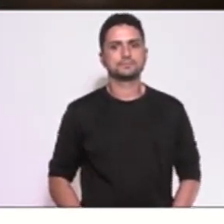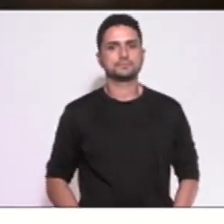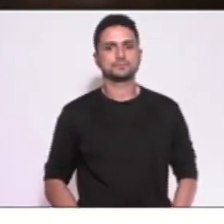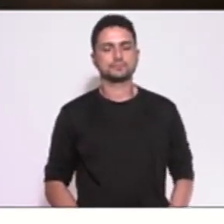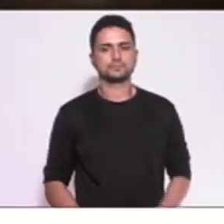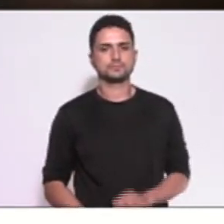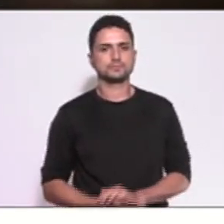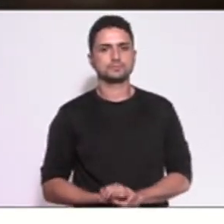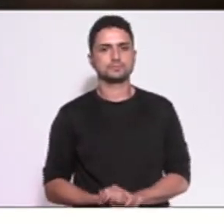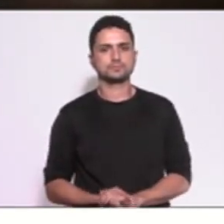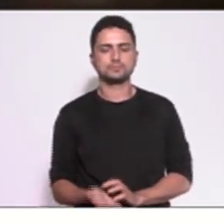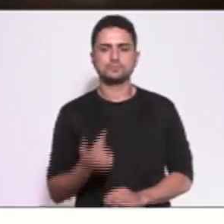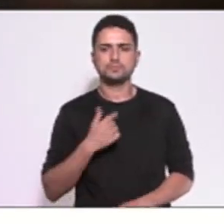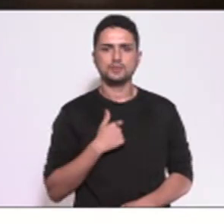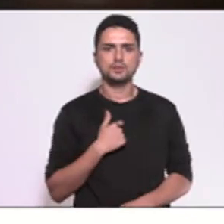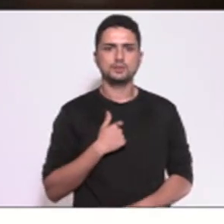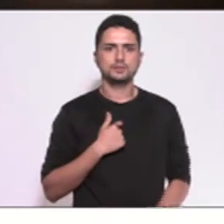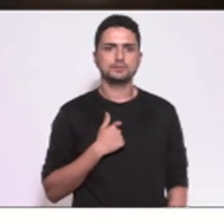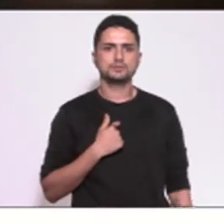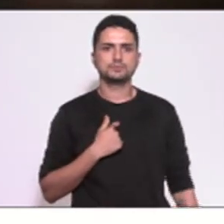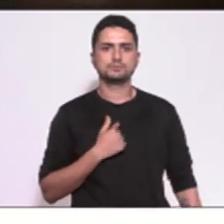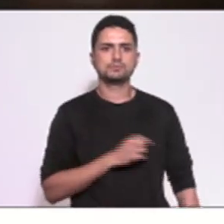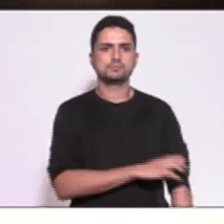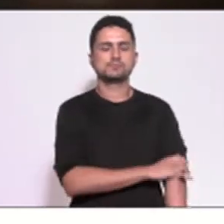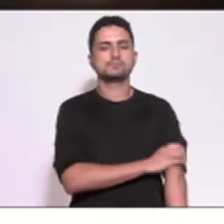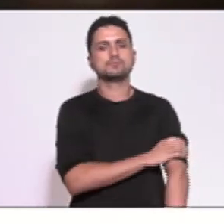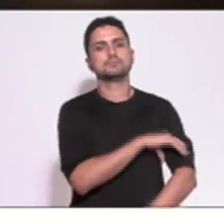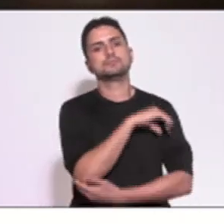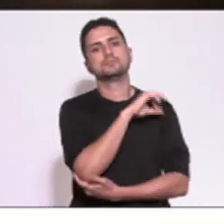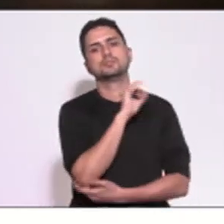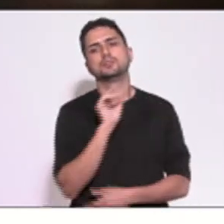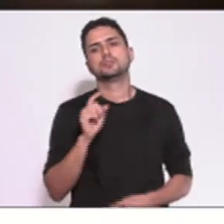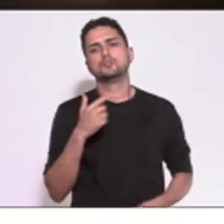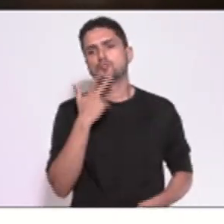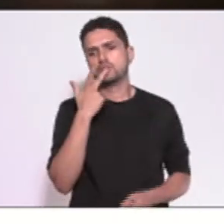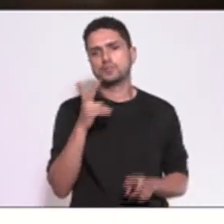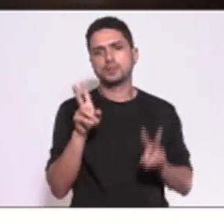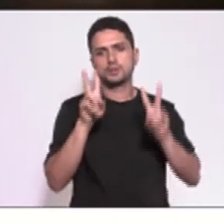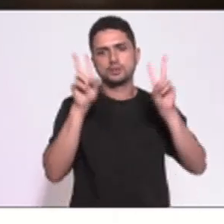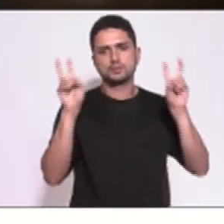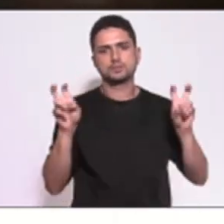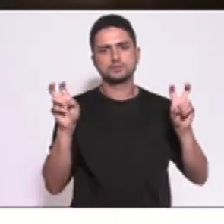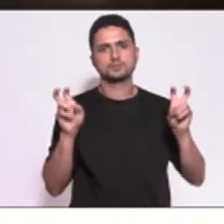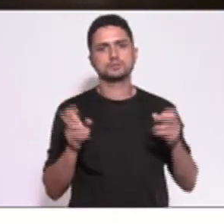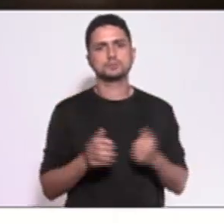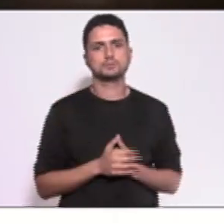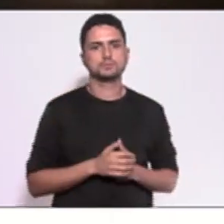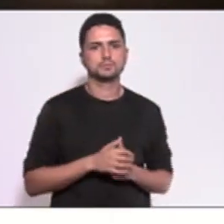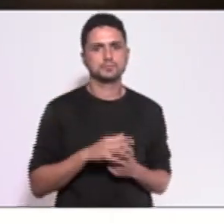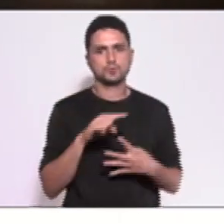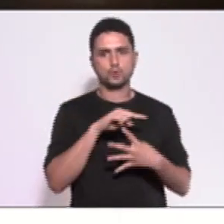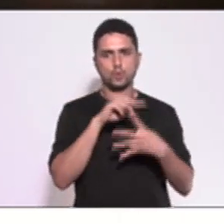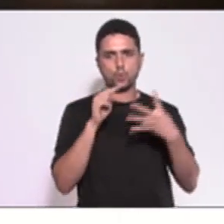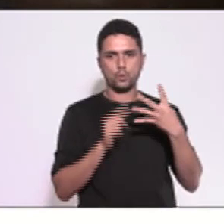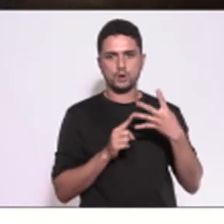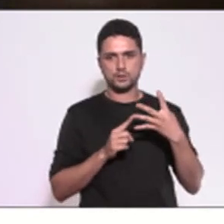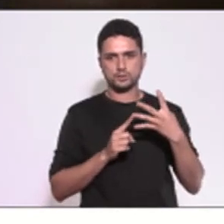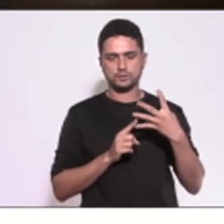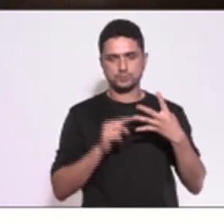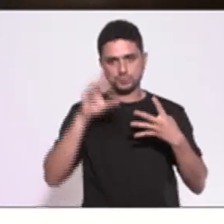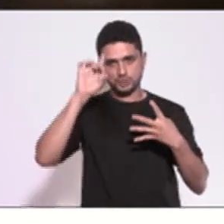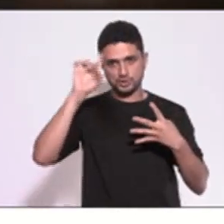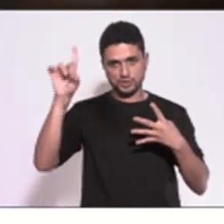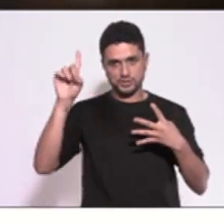Eu simplesmente vou falar sobre 4 datas.